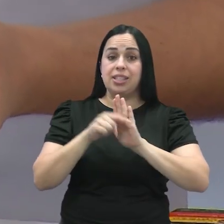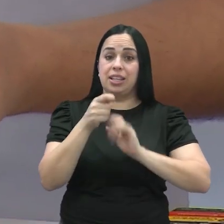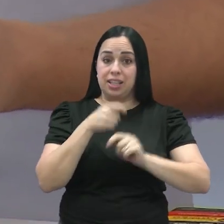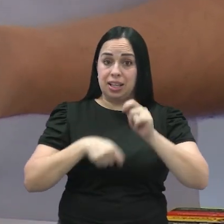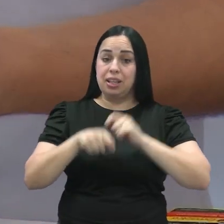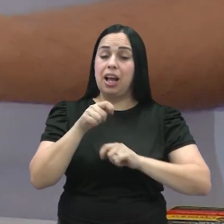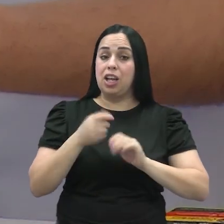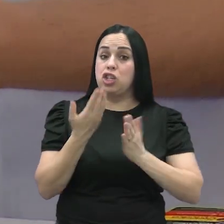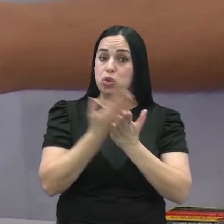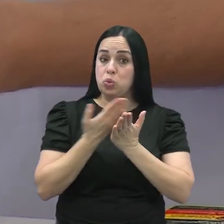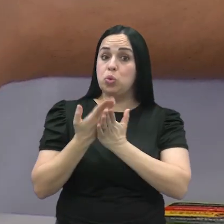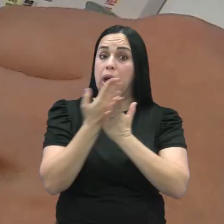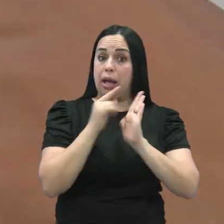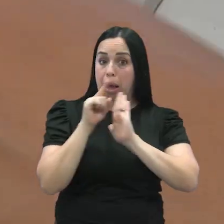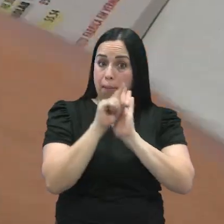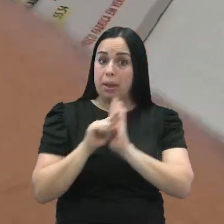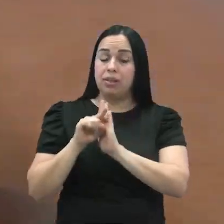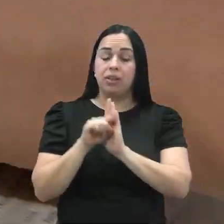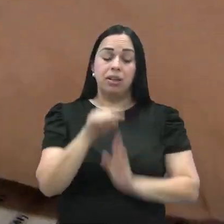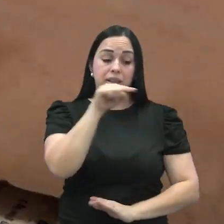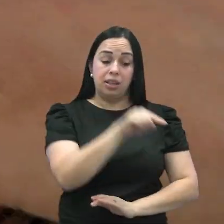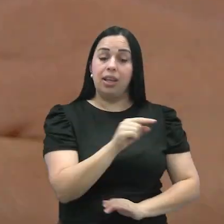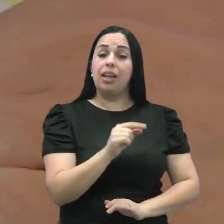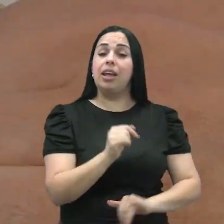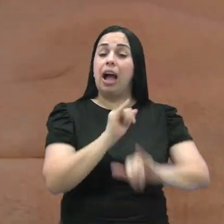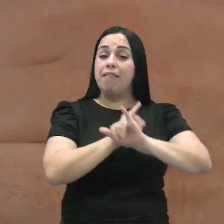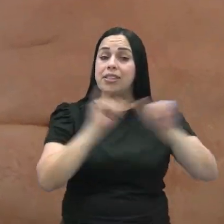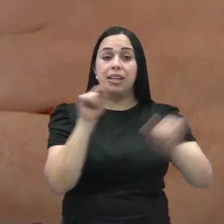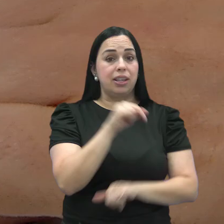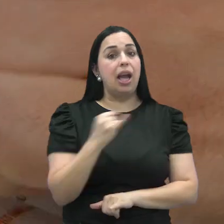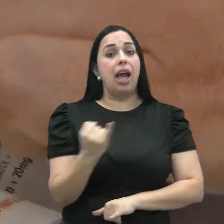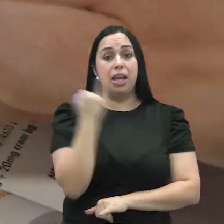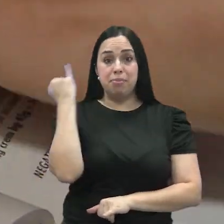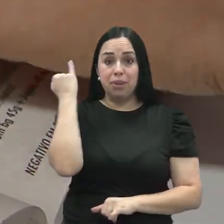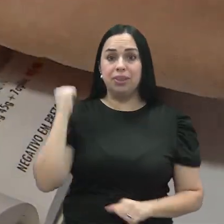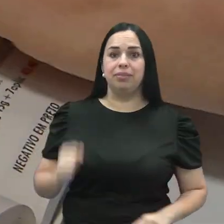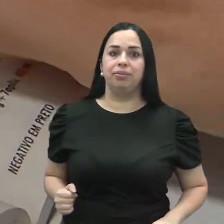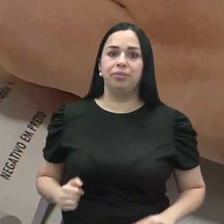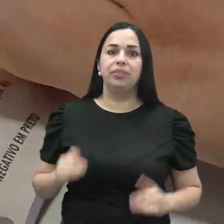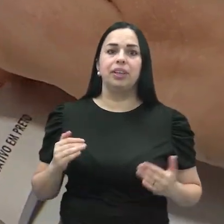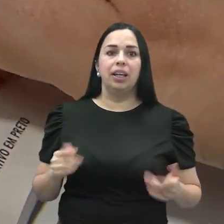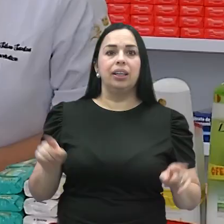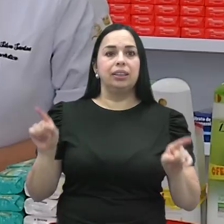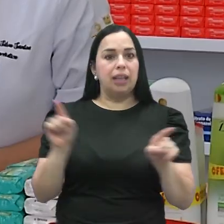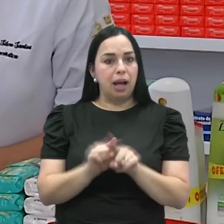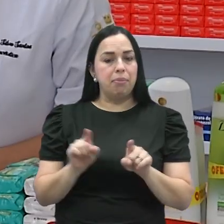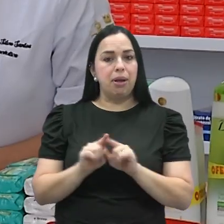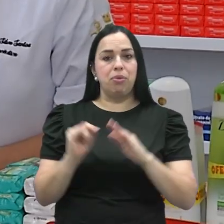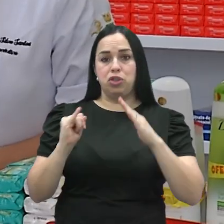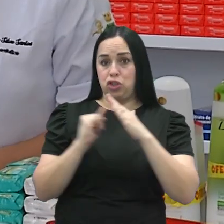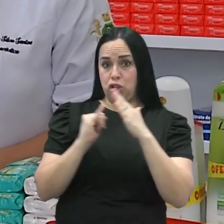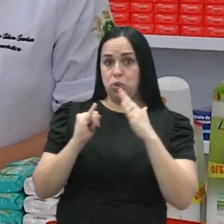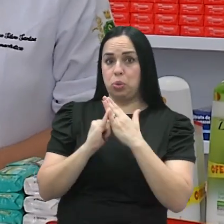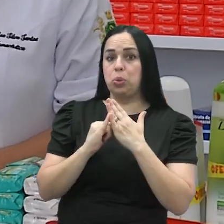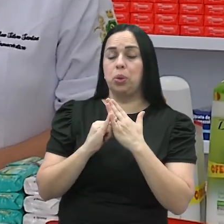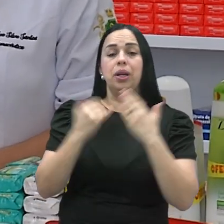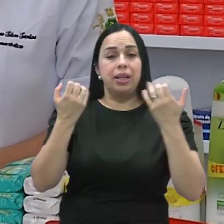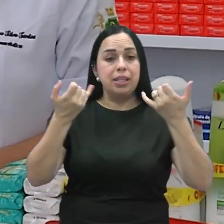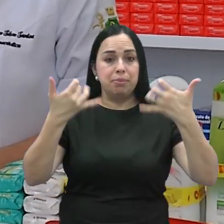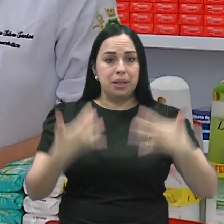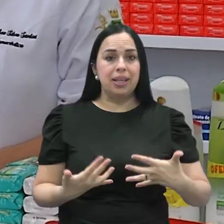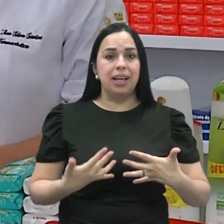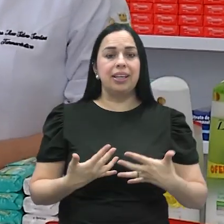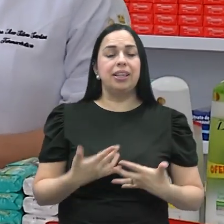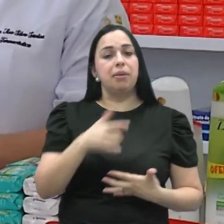de Pesquisa Econômica Aplicada, que reforça o papel dos genéricos na ampliação do acesso à saúde. Ainda segundo o Instituto, para